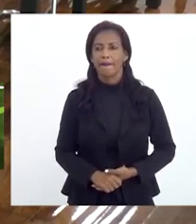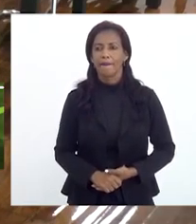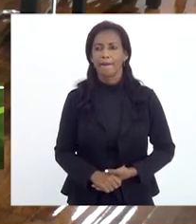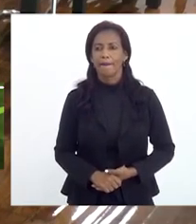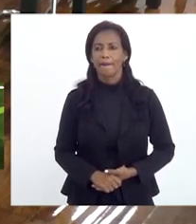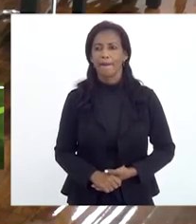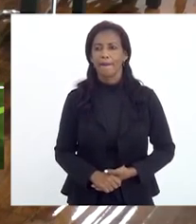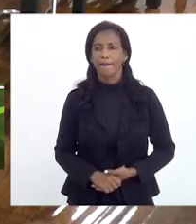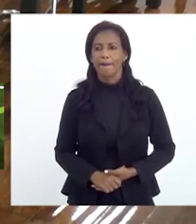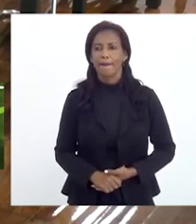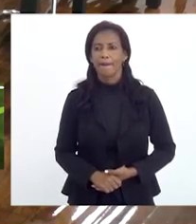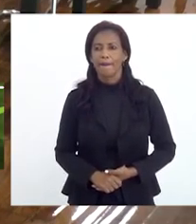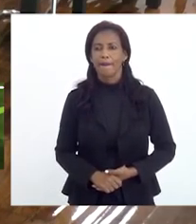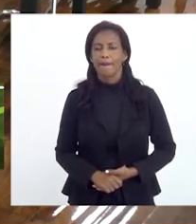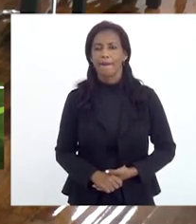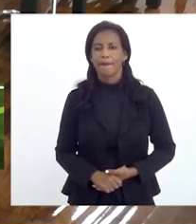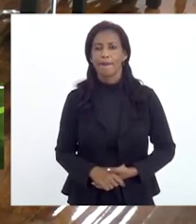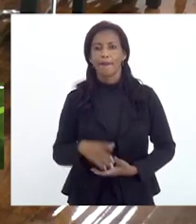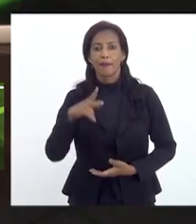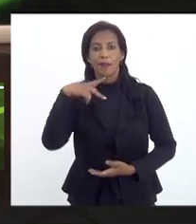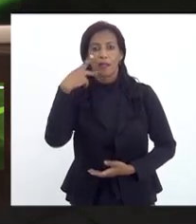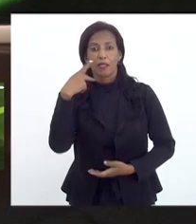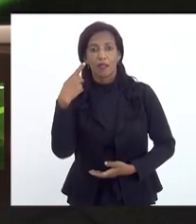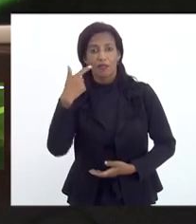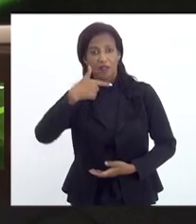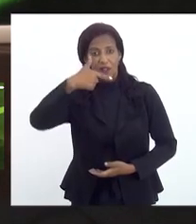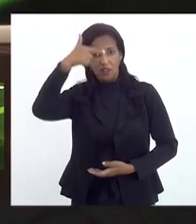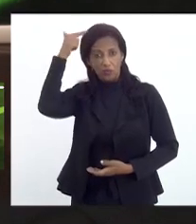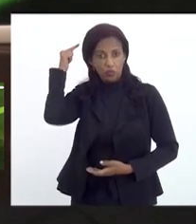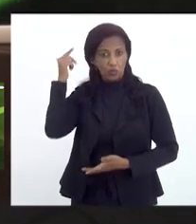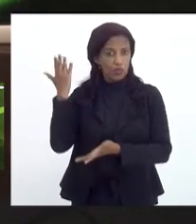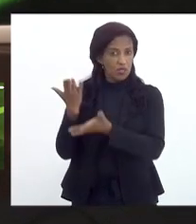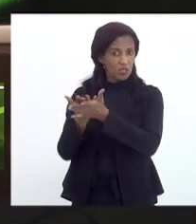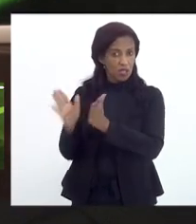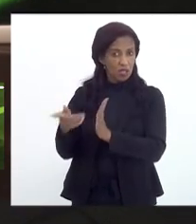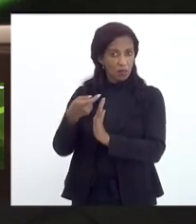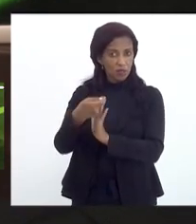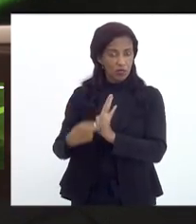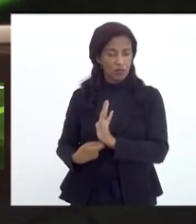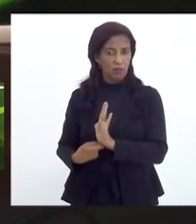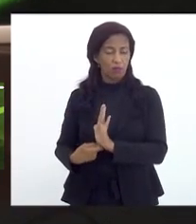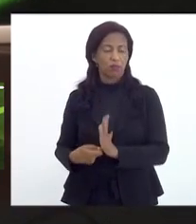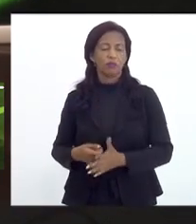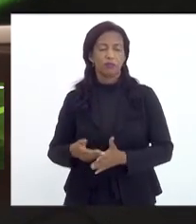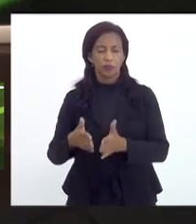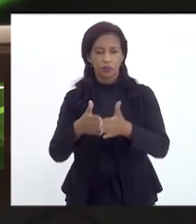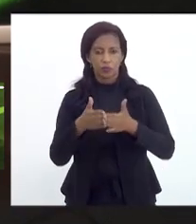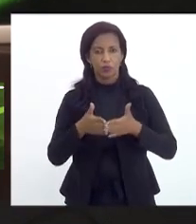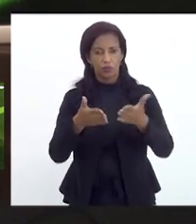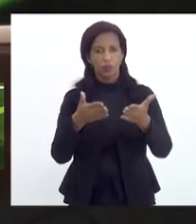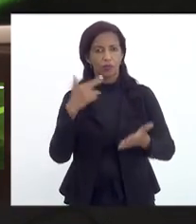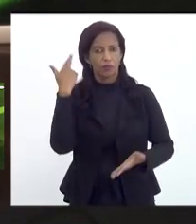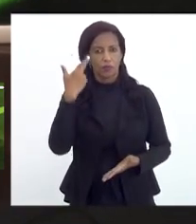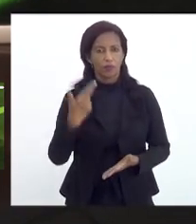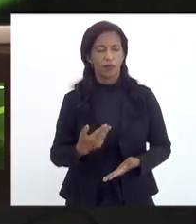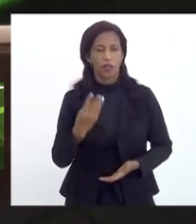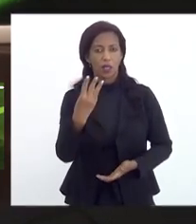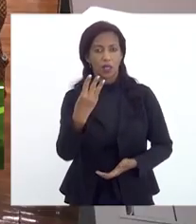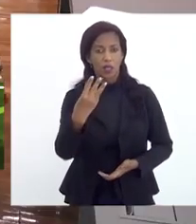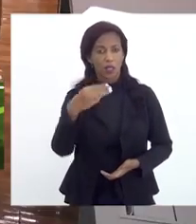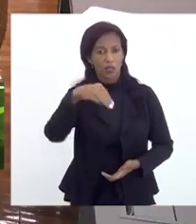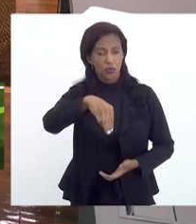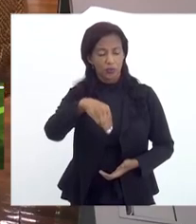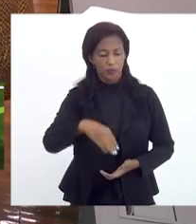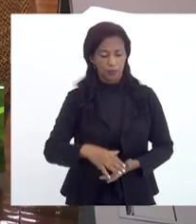Na fala do Luiz A gente Encerra as inscrições Por favor Deputada Renata Três minutos